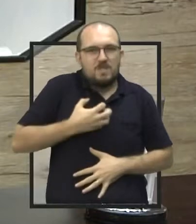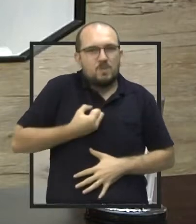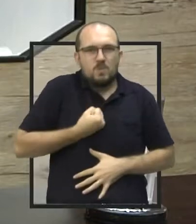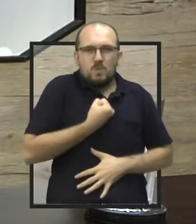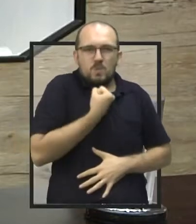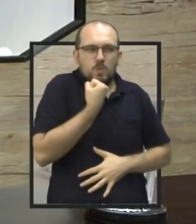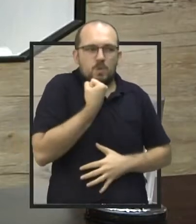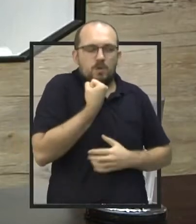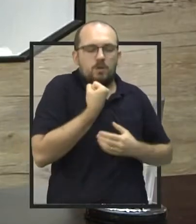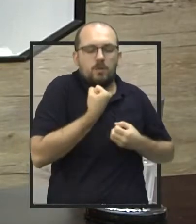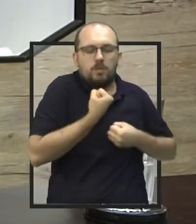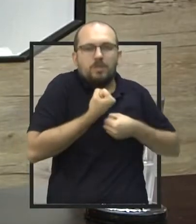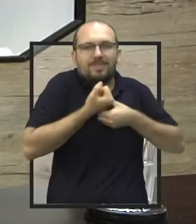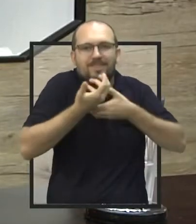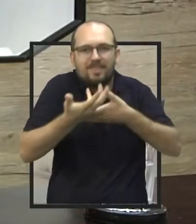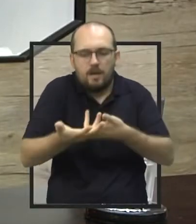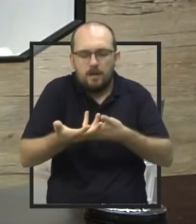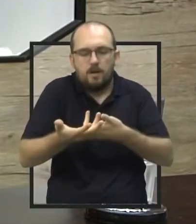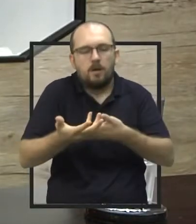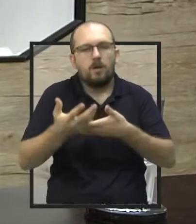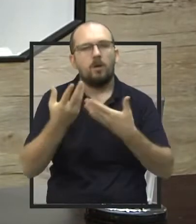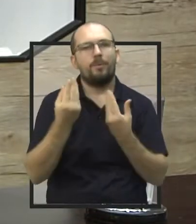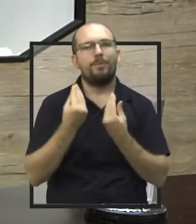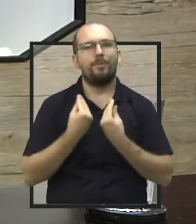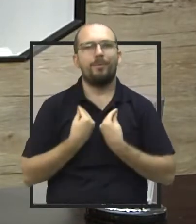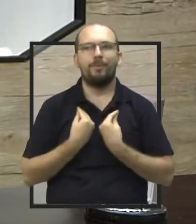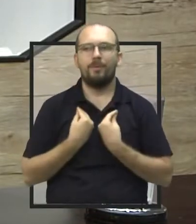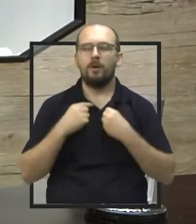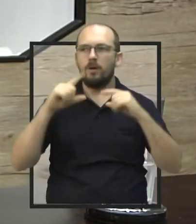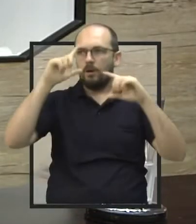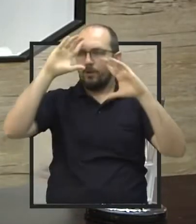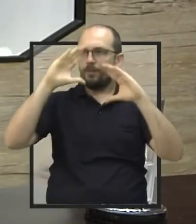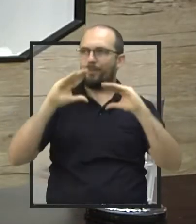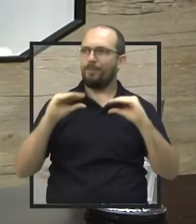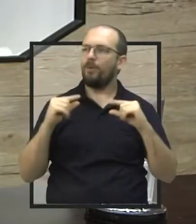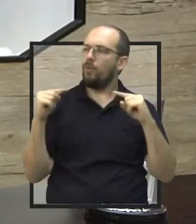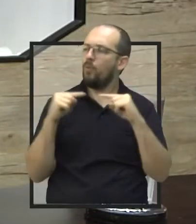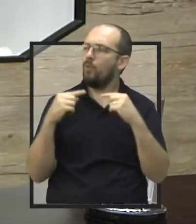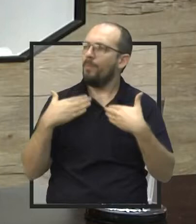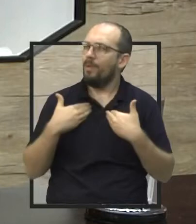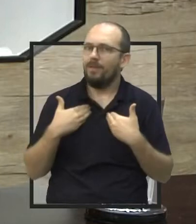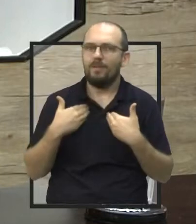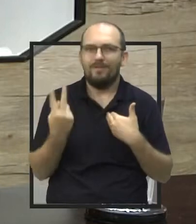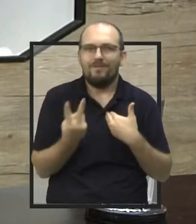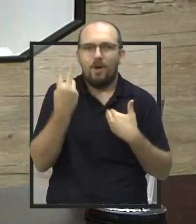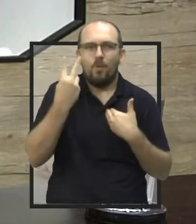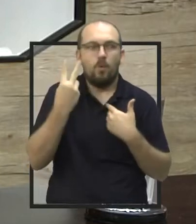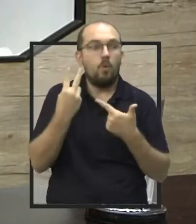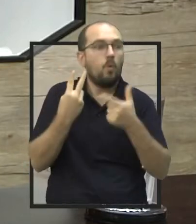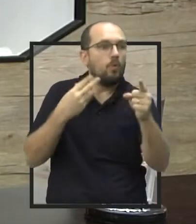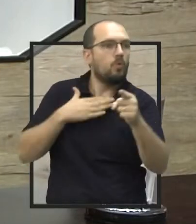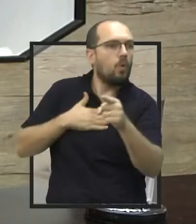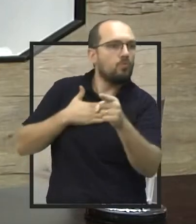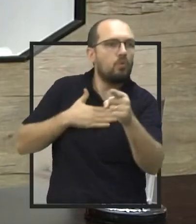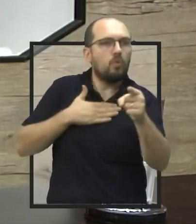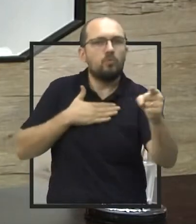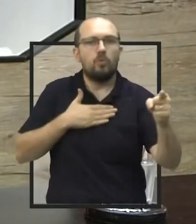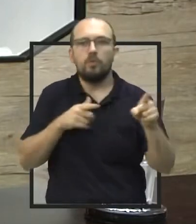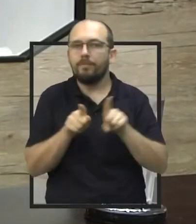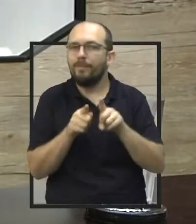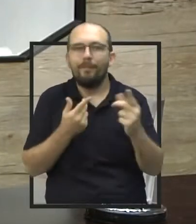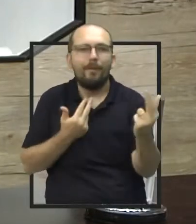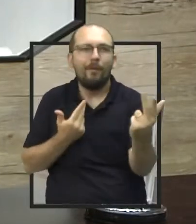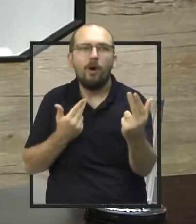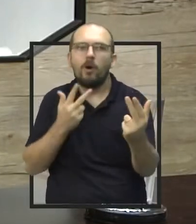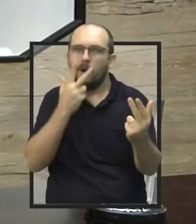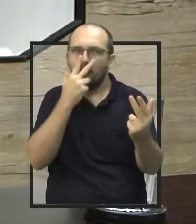escrevo e passei um longo período sem escrever. E quando eu fiz 30 anos, né, inclusive eu falo sobre isso numa crônica, quando eu fiz